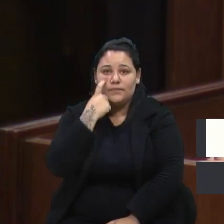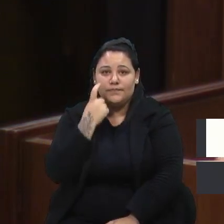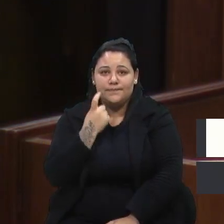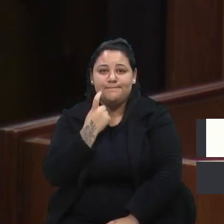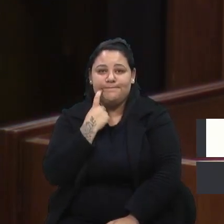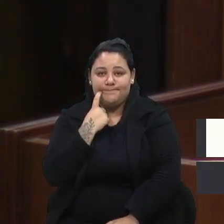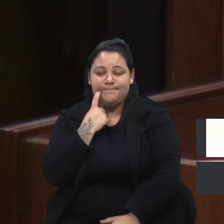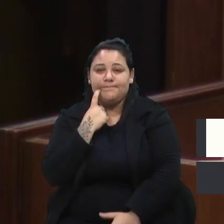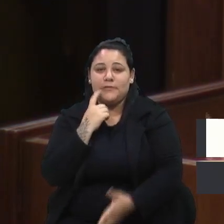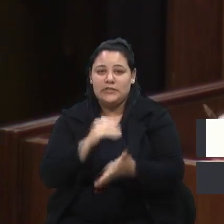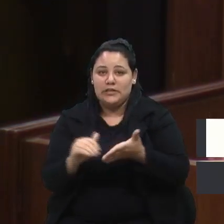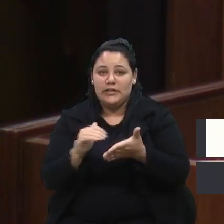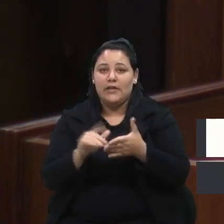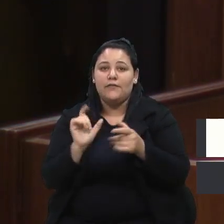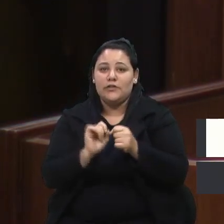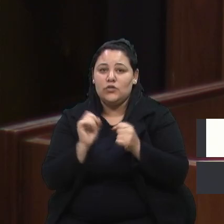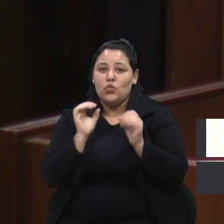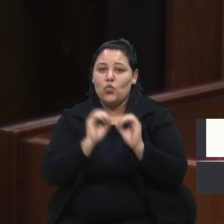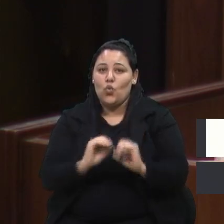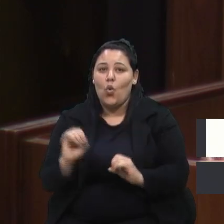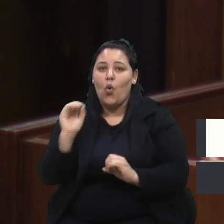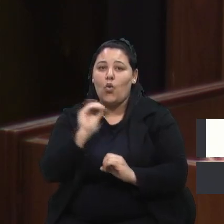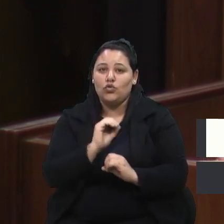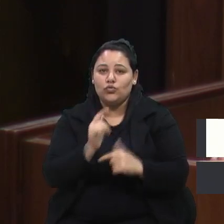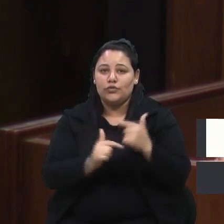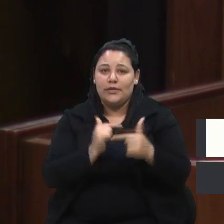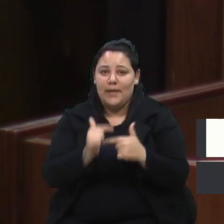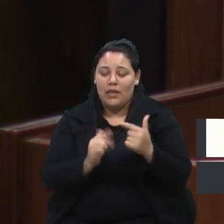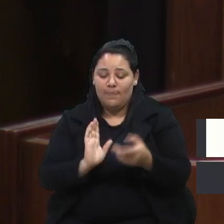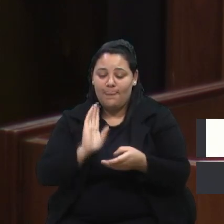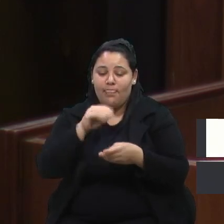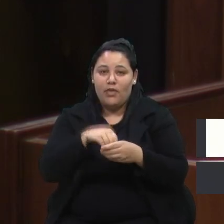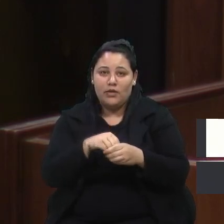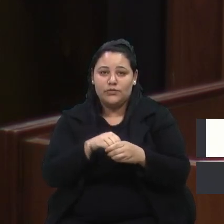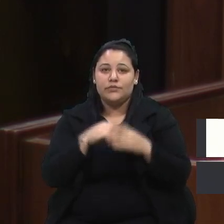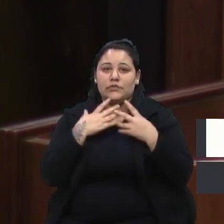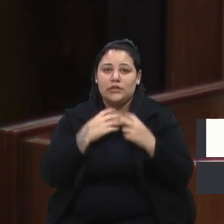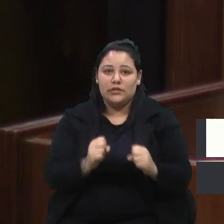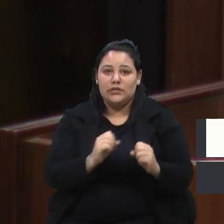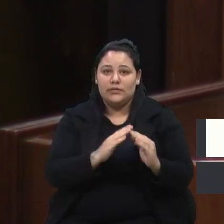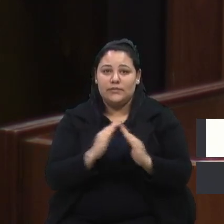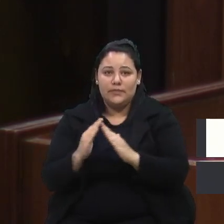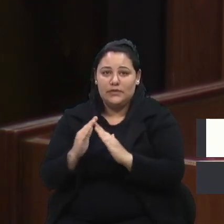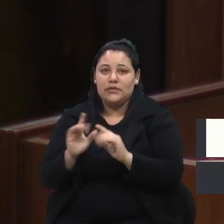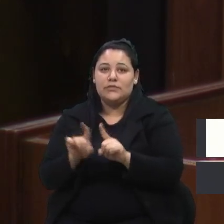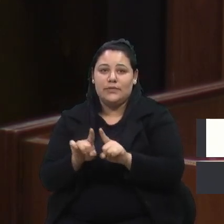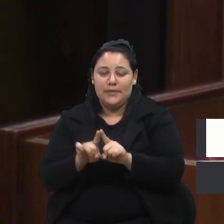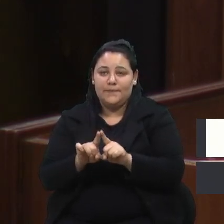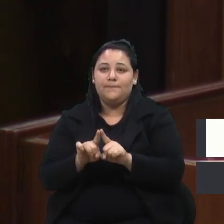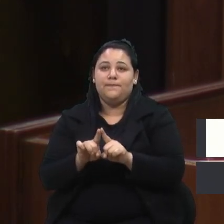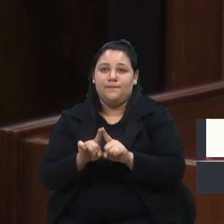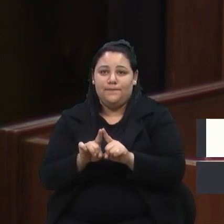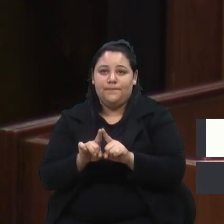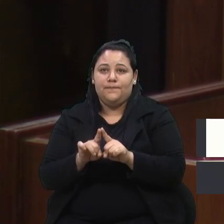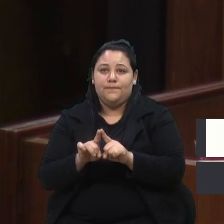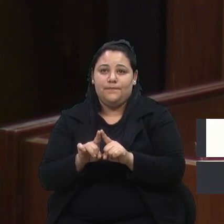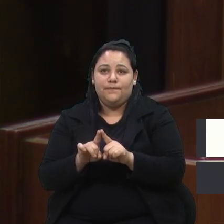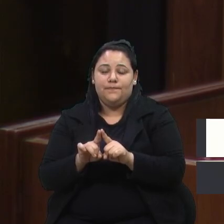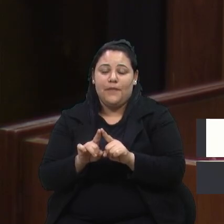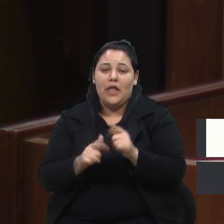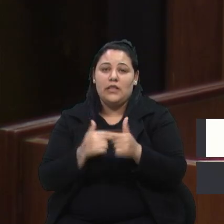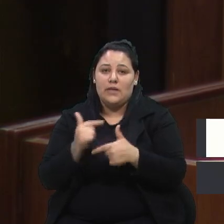que está fazendo um bom trabalho aí na Secretaria de Habitação, que também